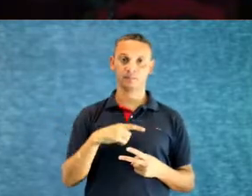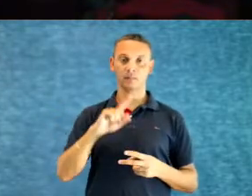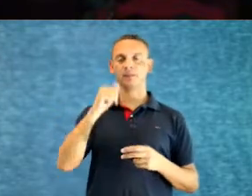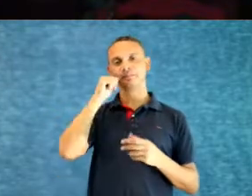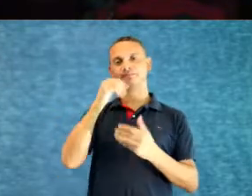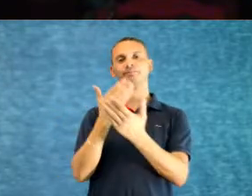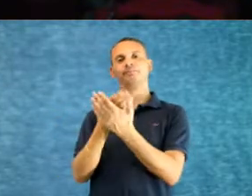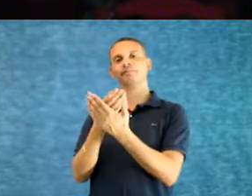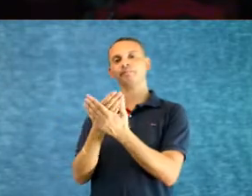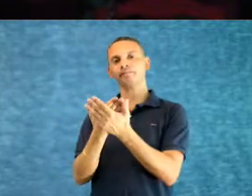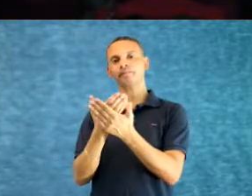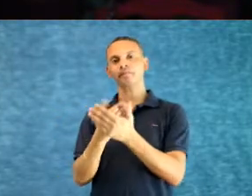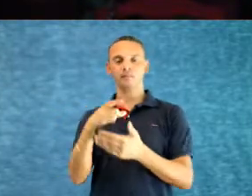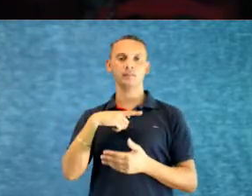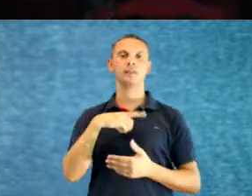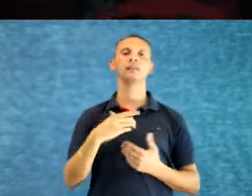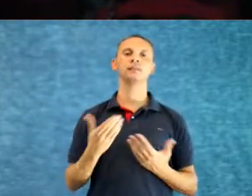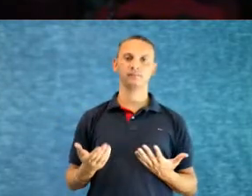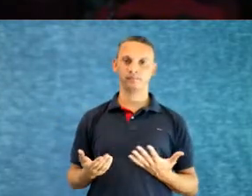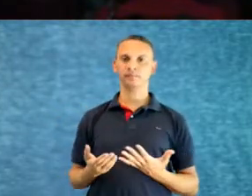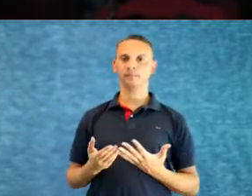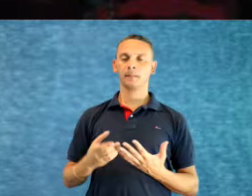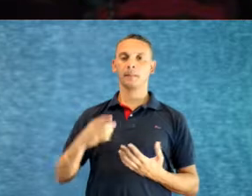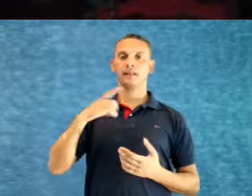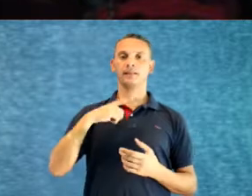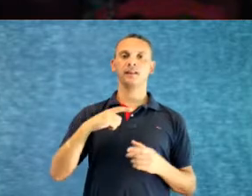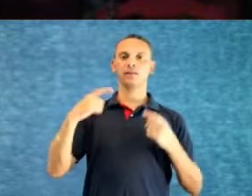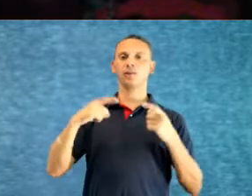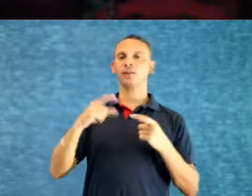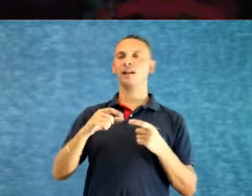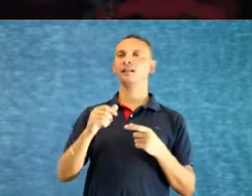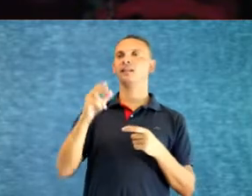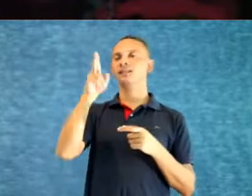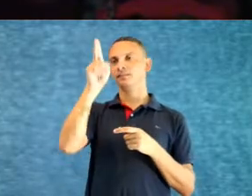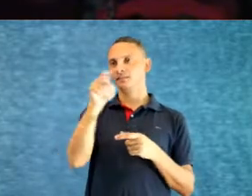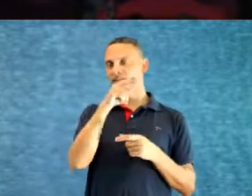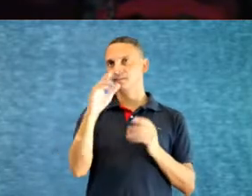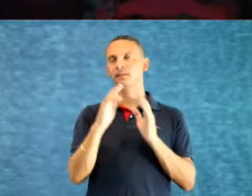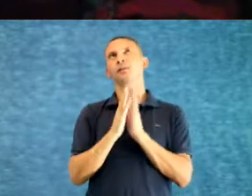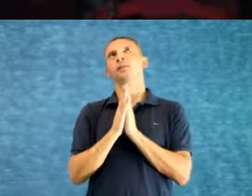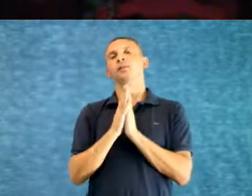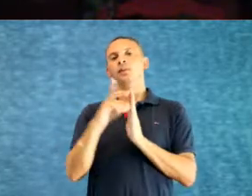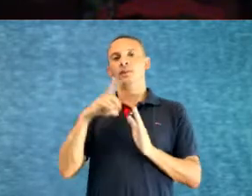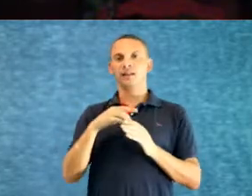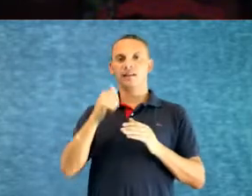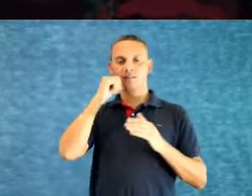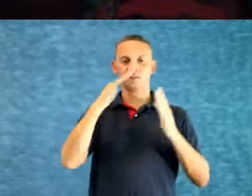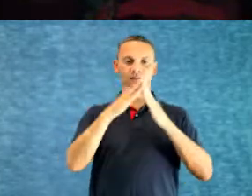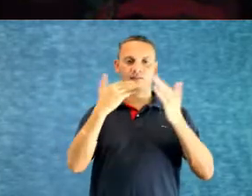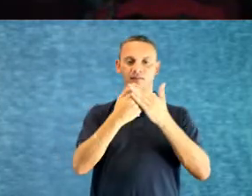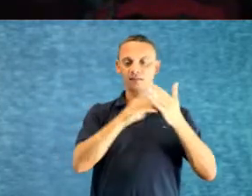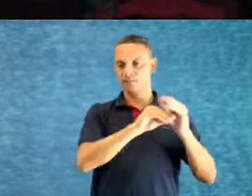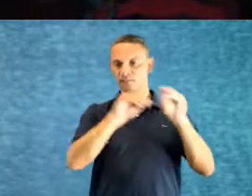Américo. Na primeira viagem que ela faz, em 1849, são crianças, ela se casa com esse, se